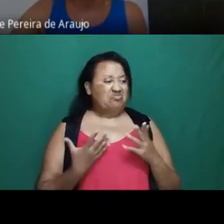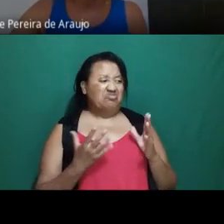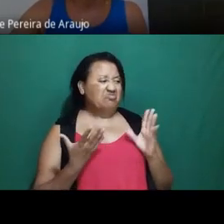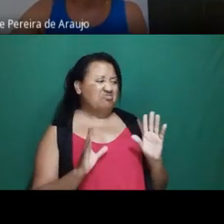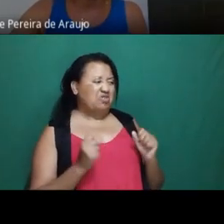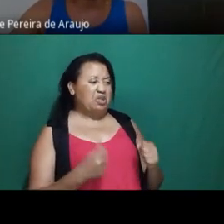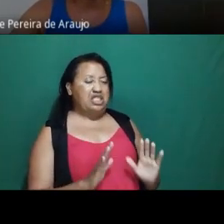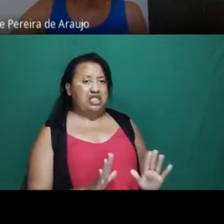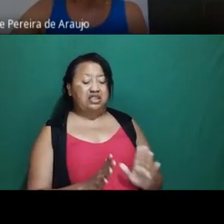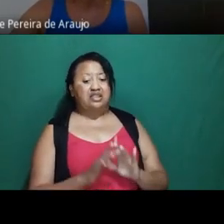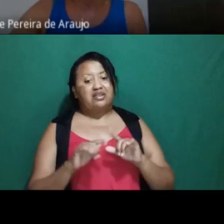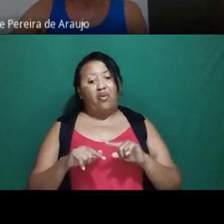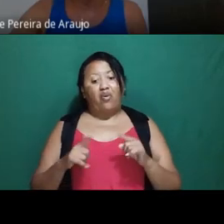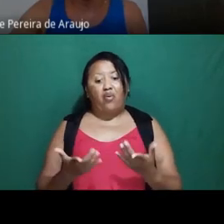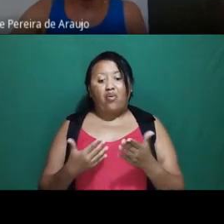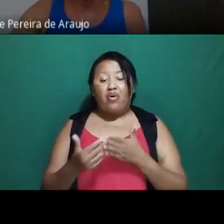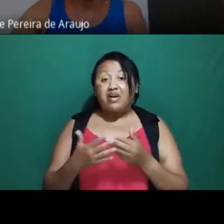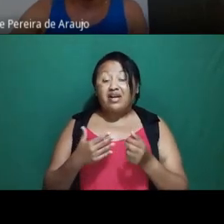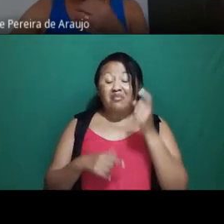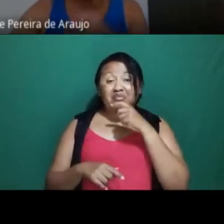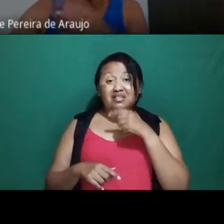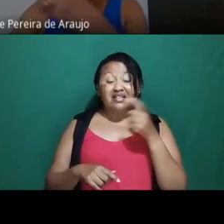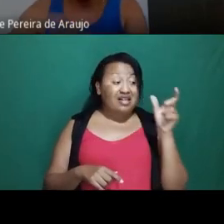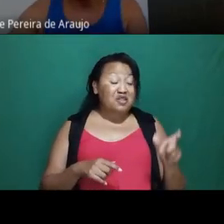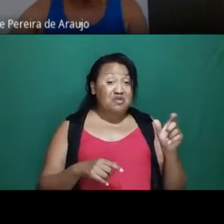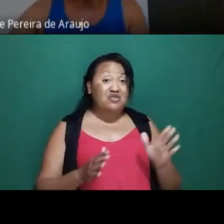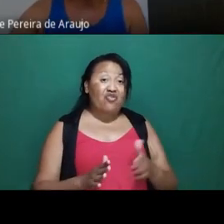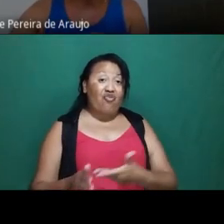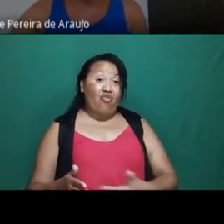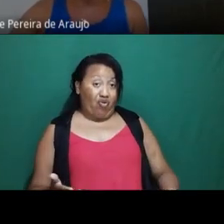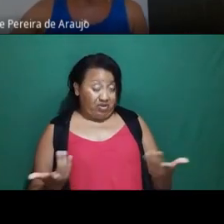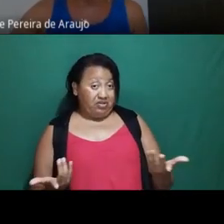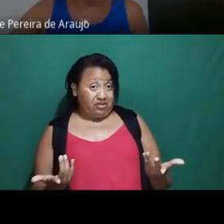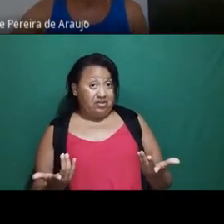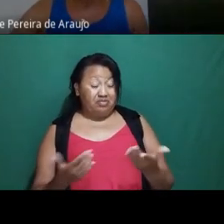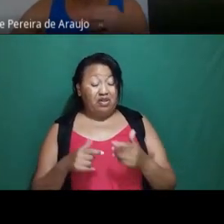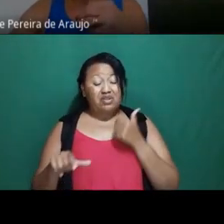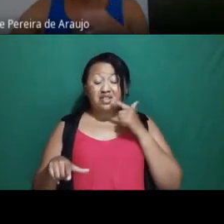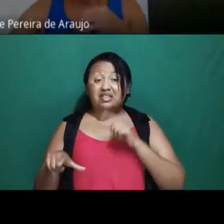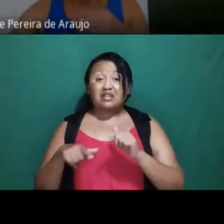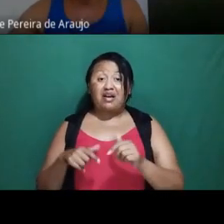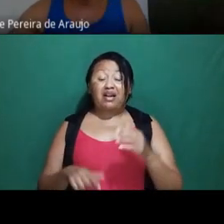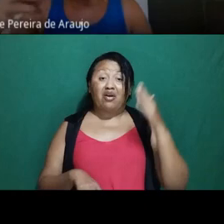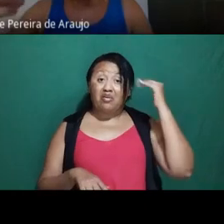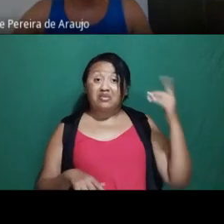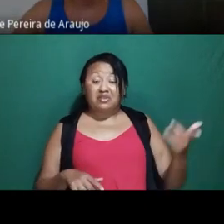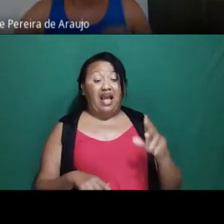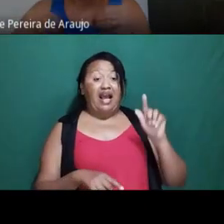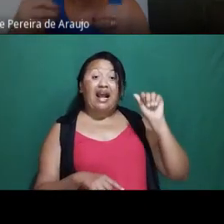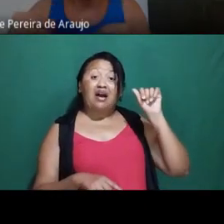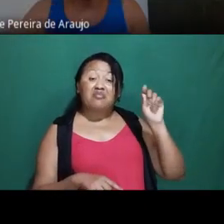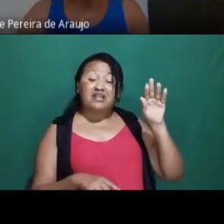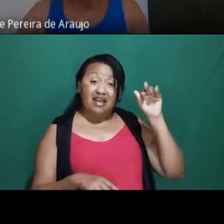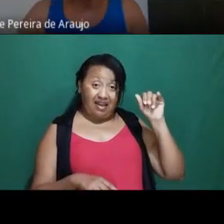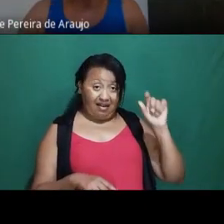era capaz de qualquer mentira para conseguir trabalho esta é a personagem Gabriela de Jorge Amado veja que aí esfomeada